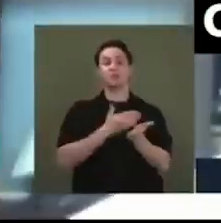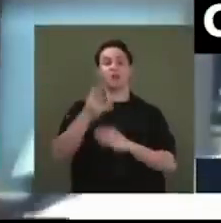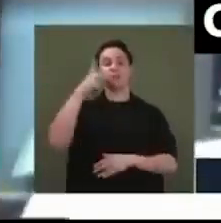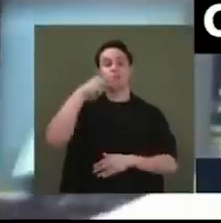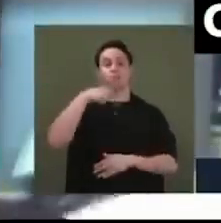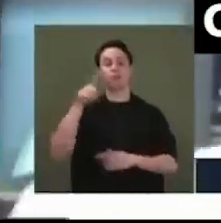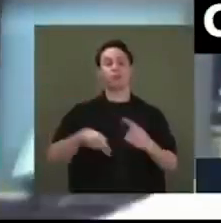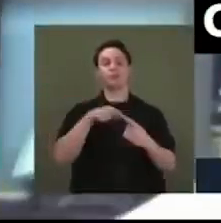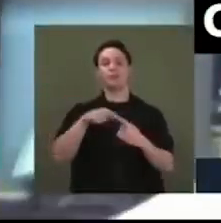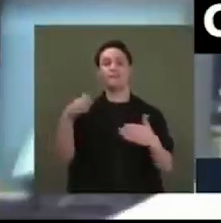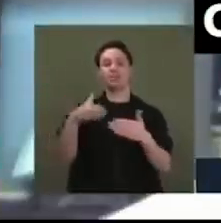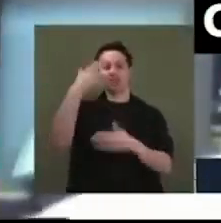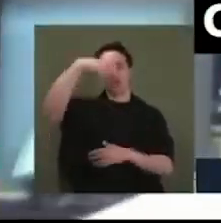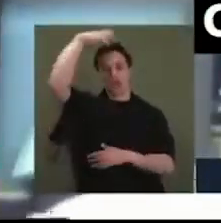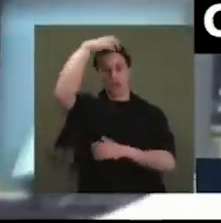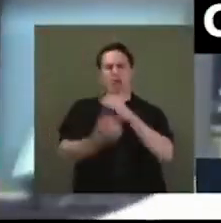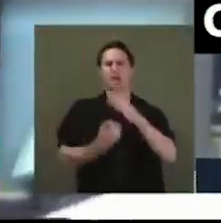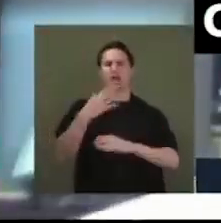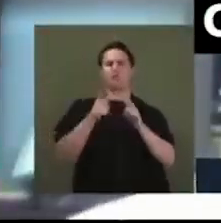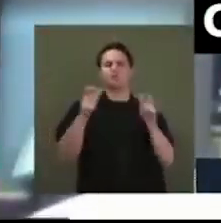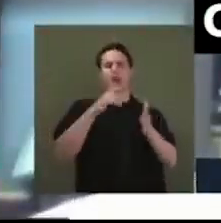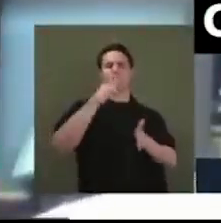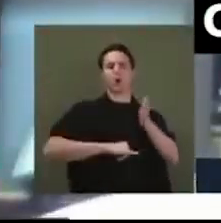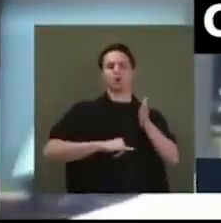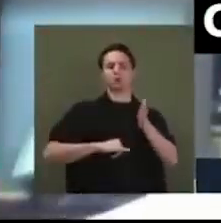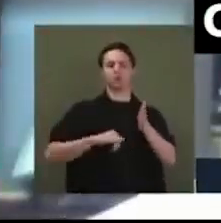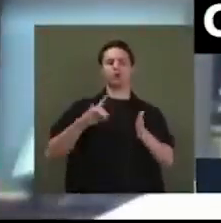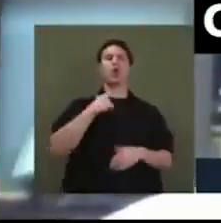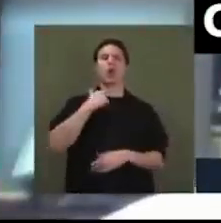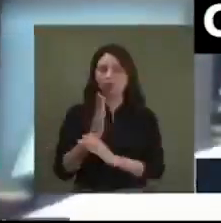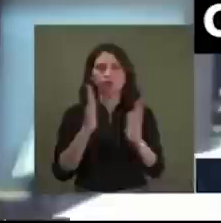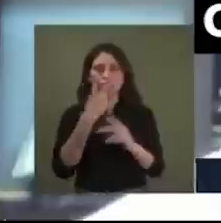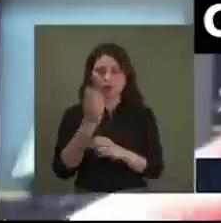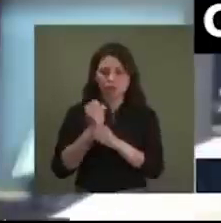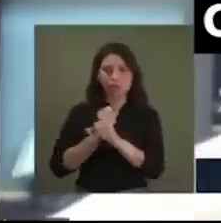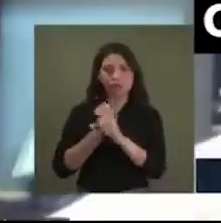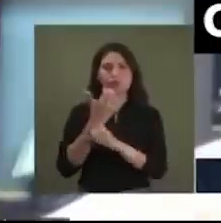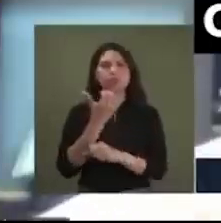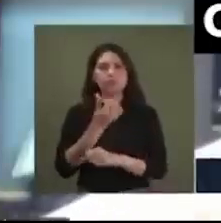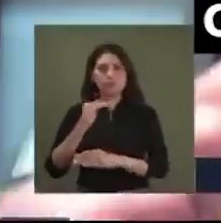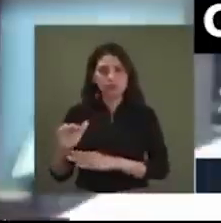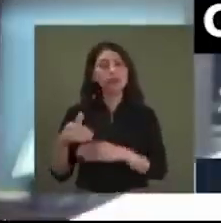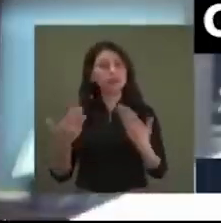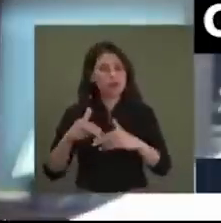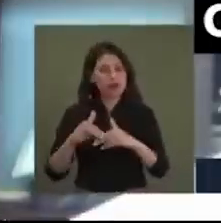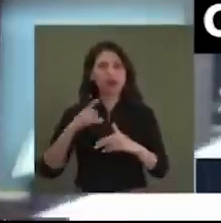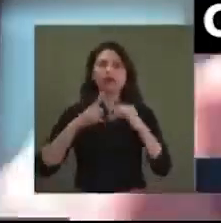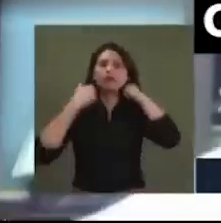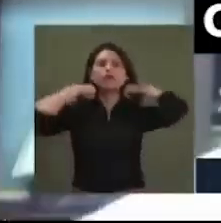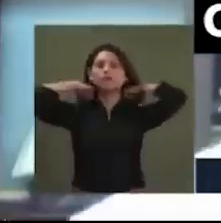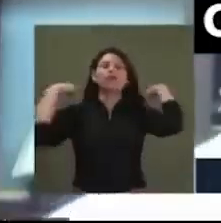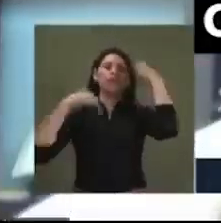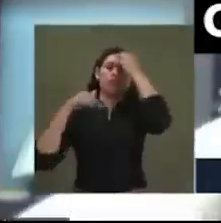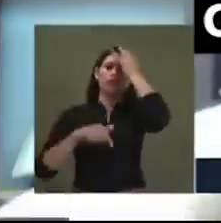parlamento para impedir que o rei criasse ou aumentasse impostos apenas com a sua vontade. Portanto, agora está ardendo